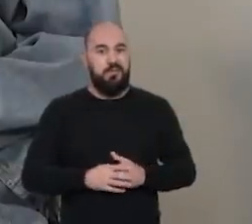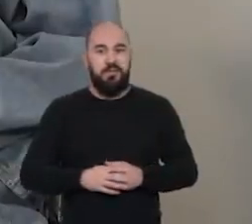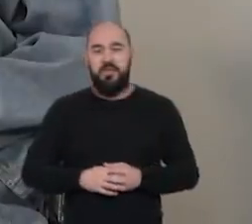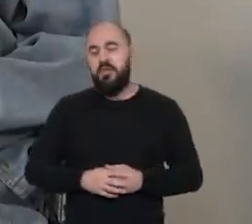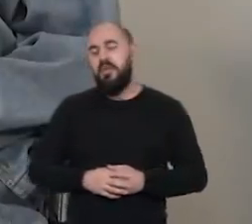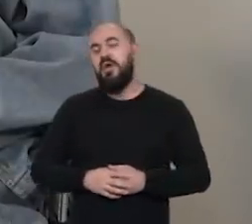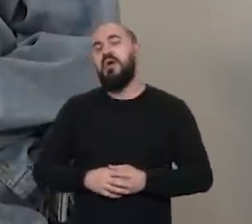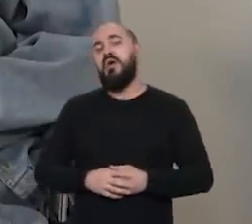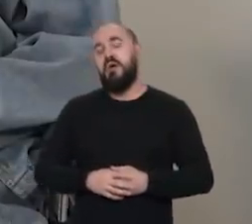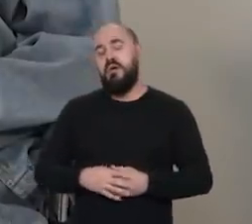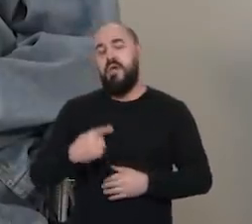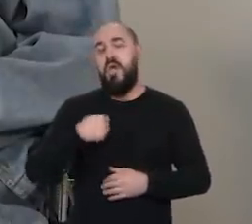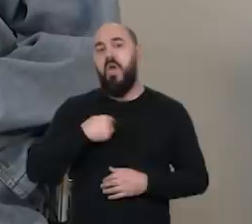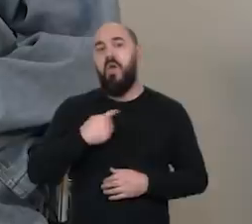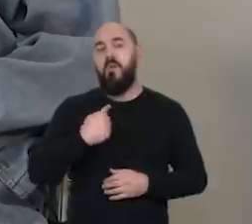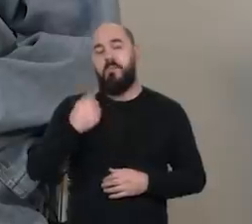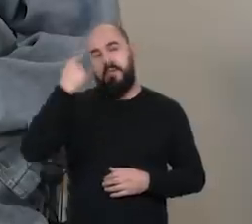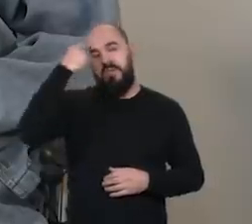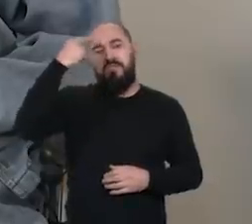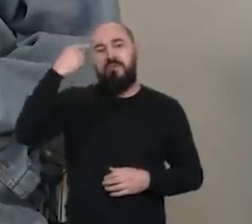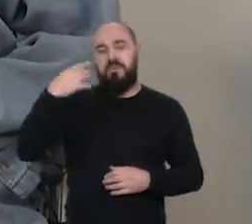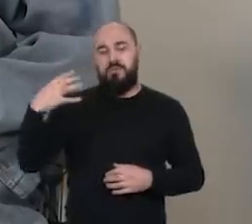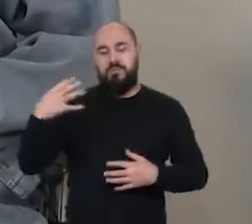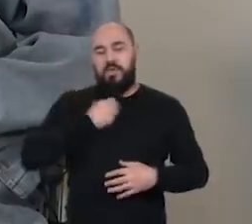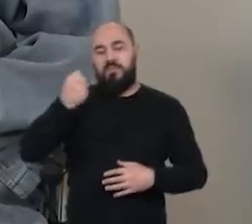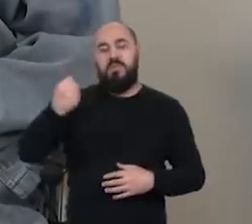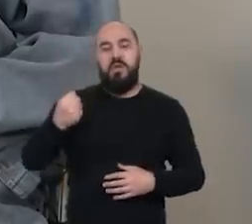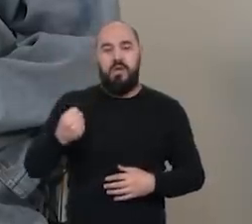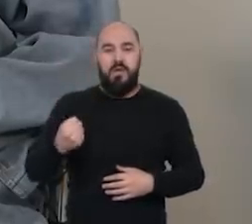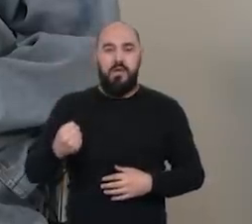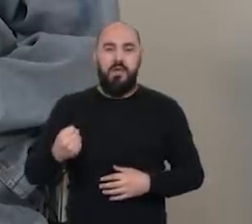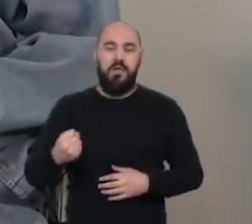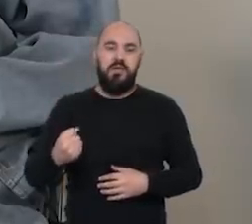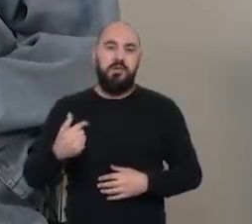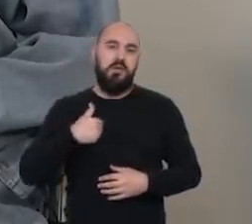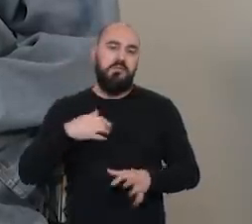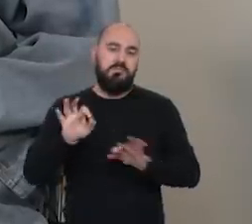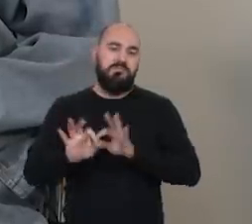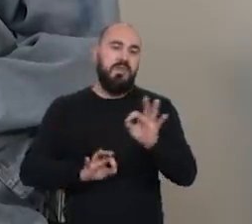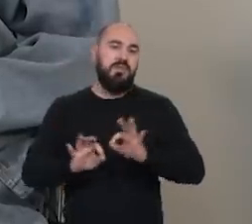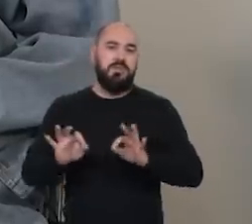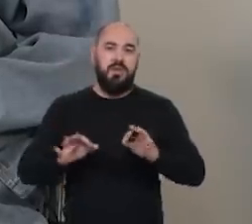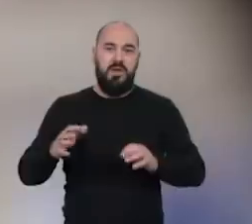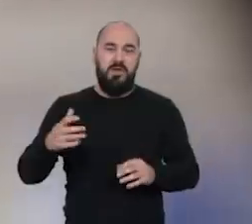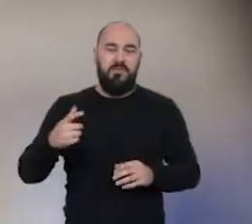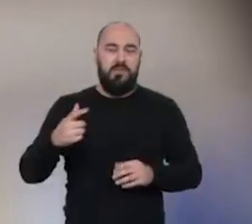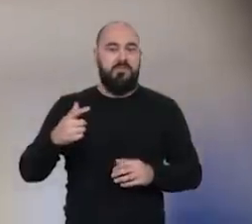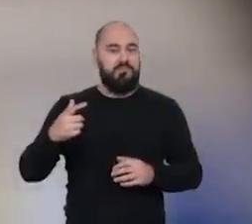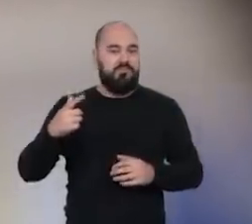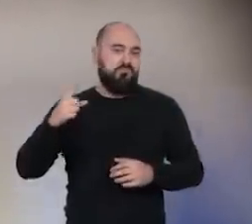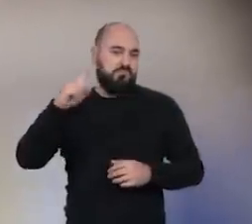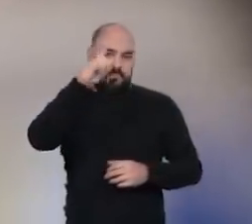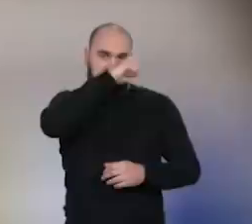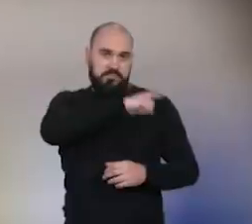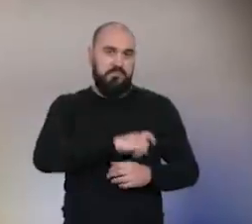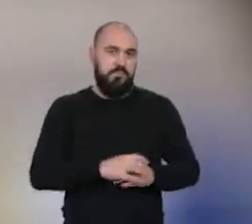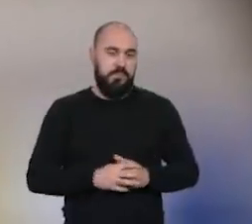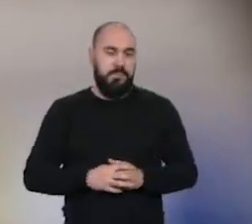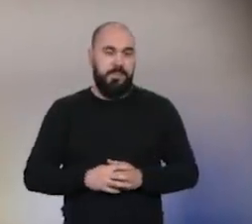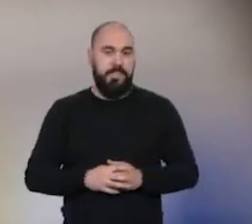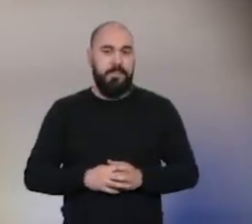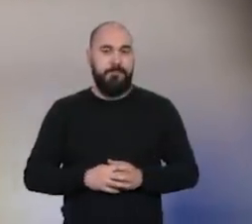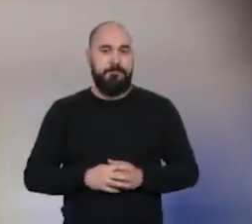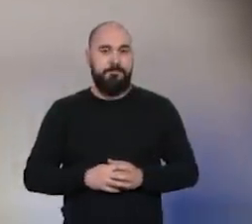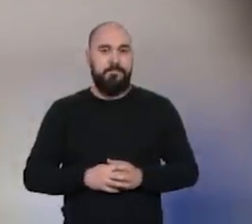na verdade. Ficava pensando planos de conseguir fazer isso e tal. É bem complicado. Se os pais